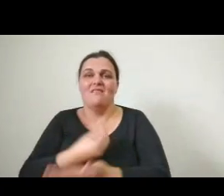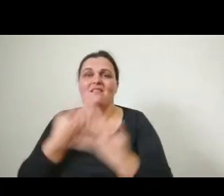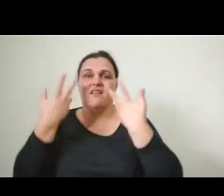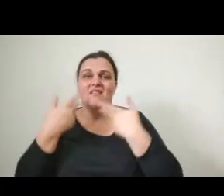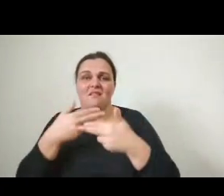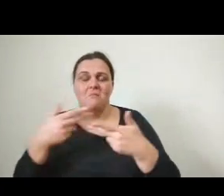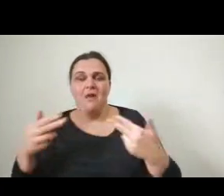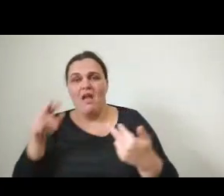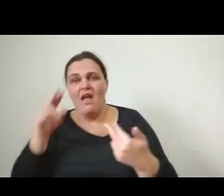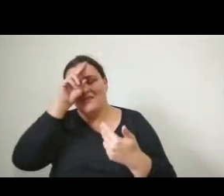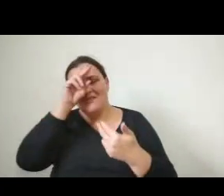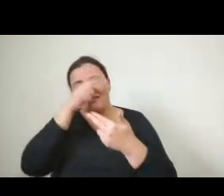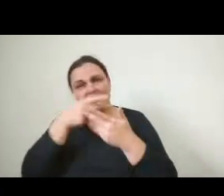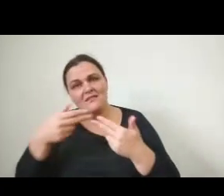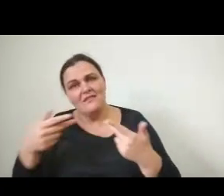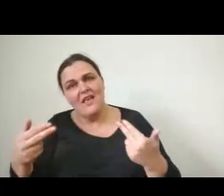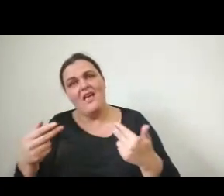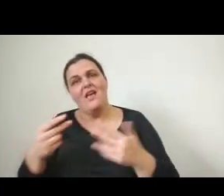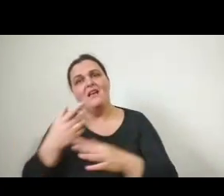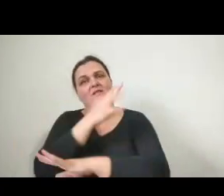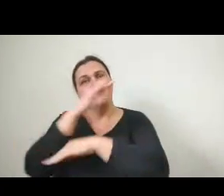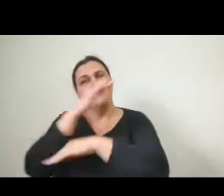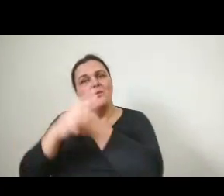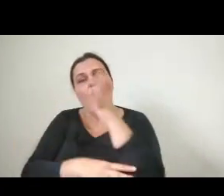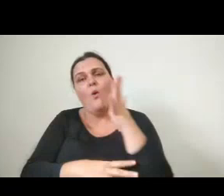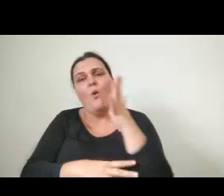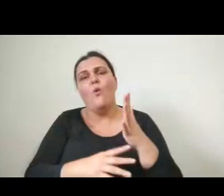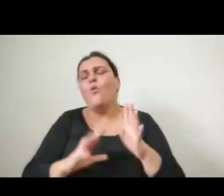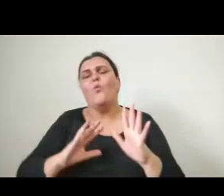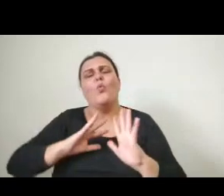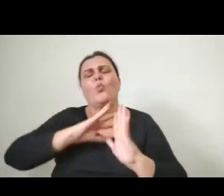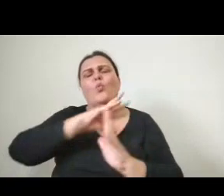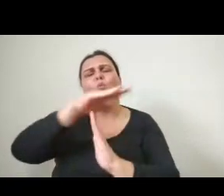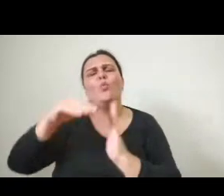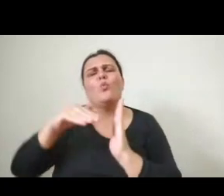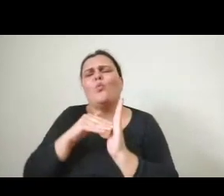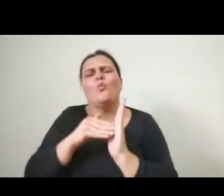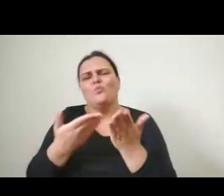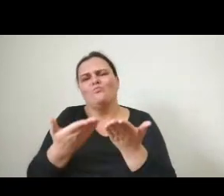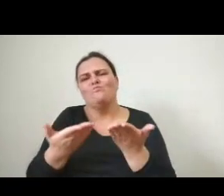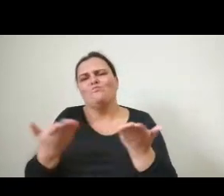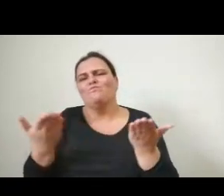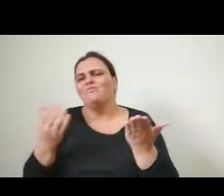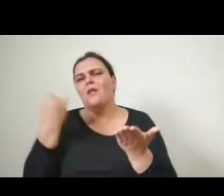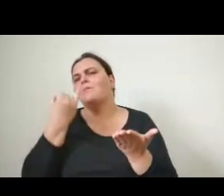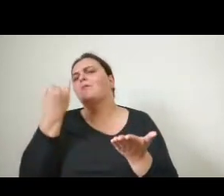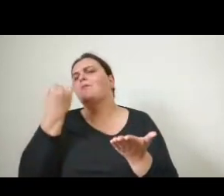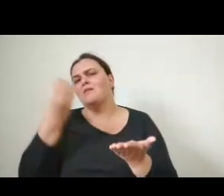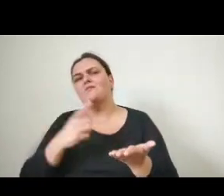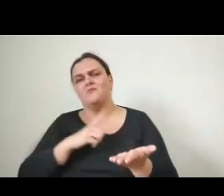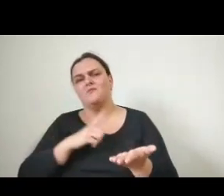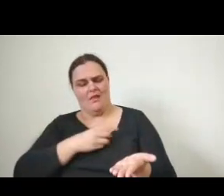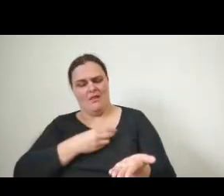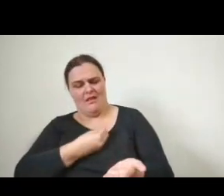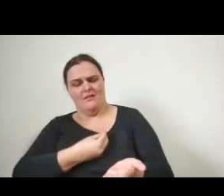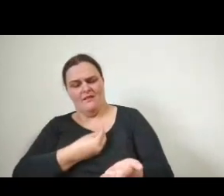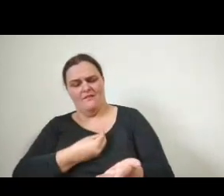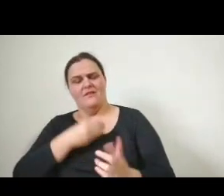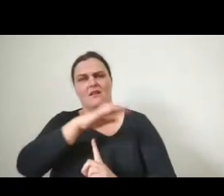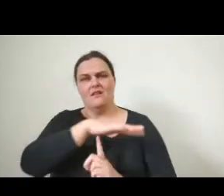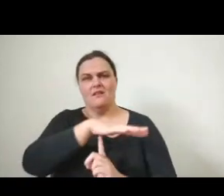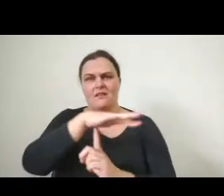né, extremamente relevantes para a manutenção do equilíbrio dos ecossistemas. Ao quebrar